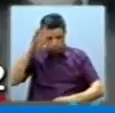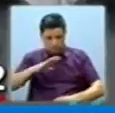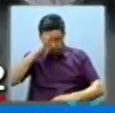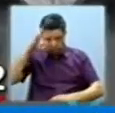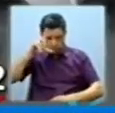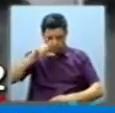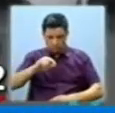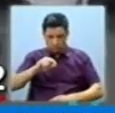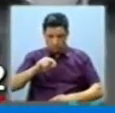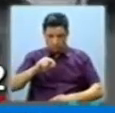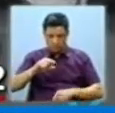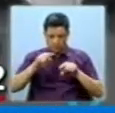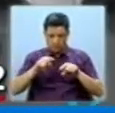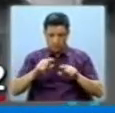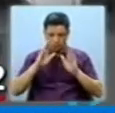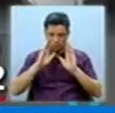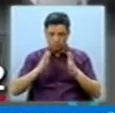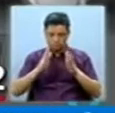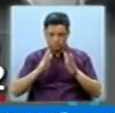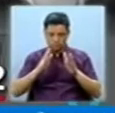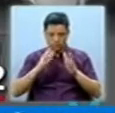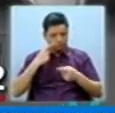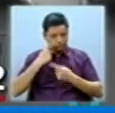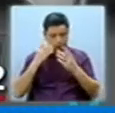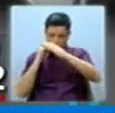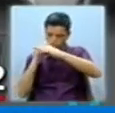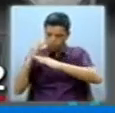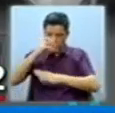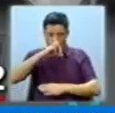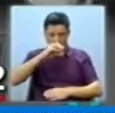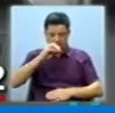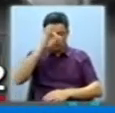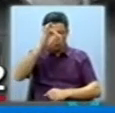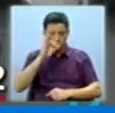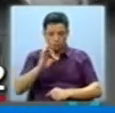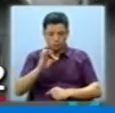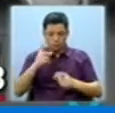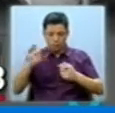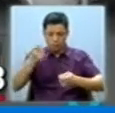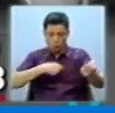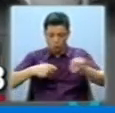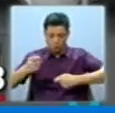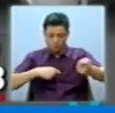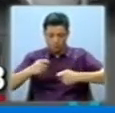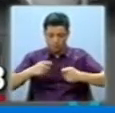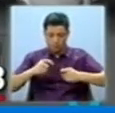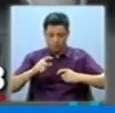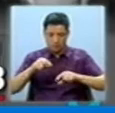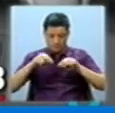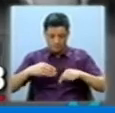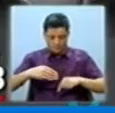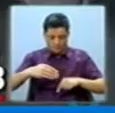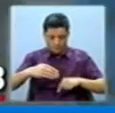As aplicações da Healthy Road já conseguem uma precisão superior a 80% e deverão ser comercializadas na primeira metade deste ano.